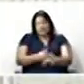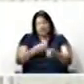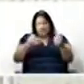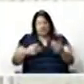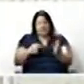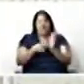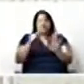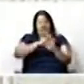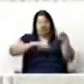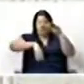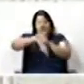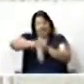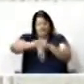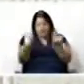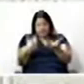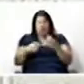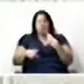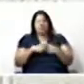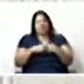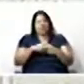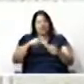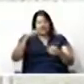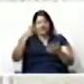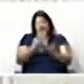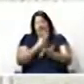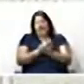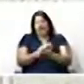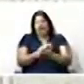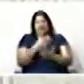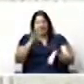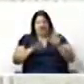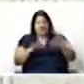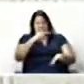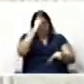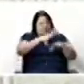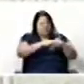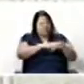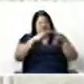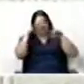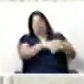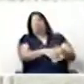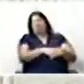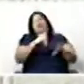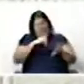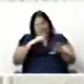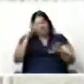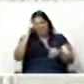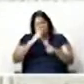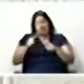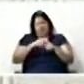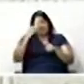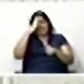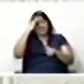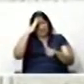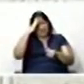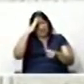profissão, certo? Destrata paciente. Existe também esse tipo de problema. Vai lá, assina o ponto e